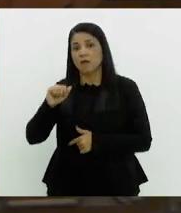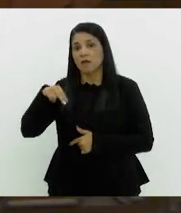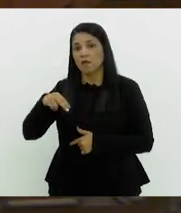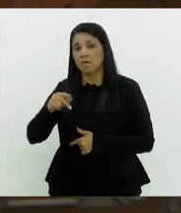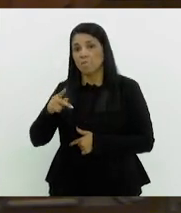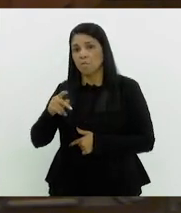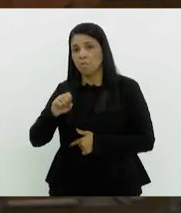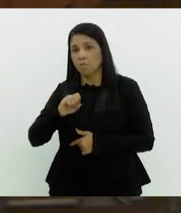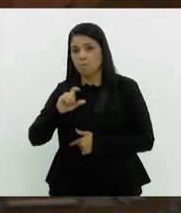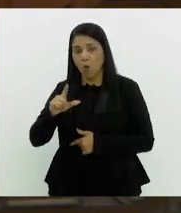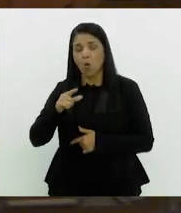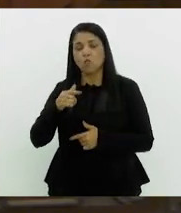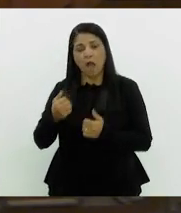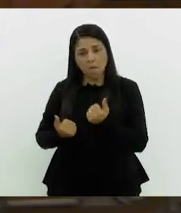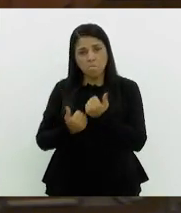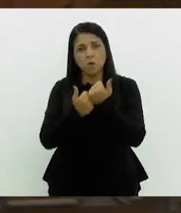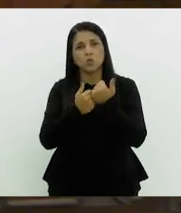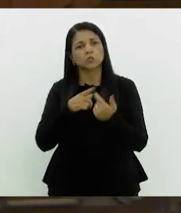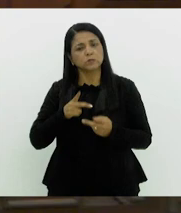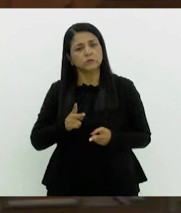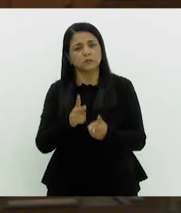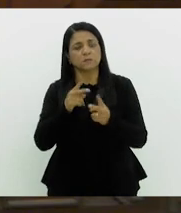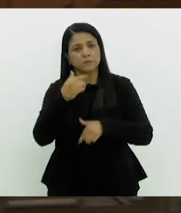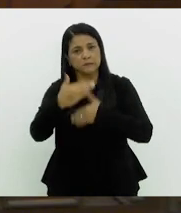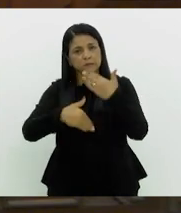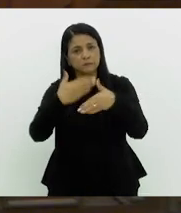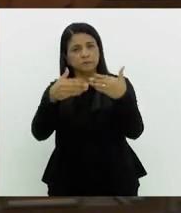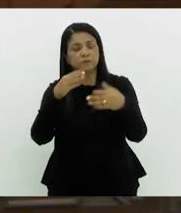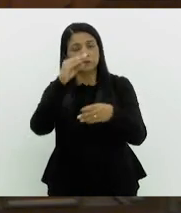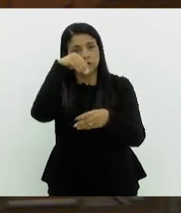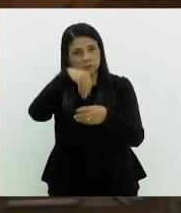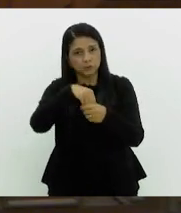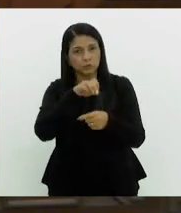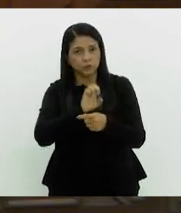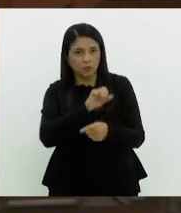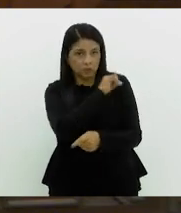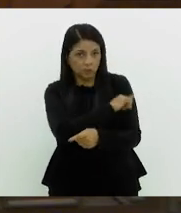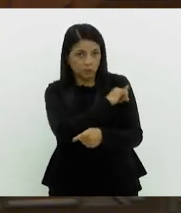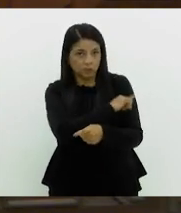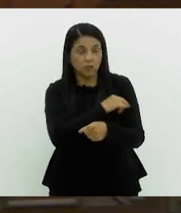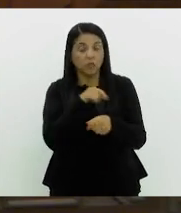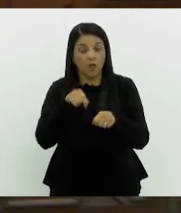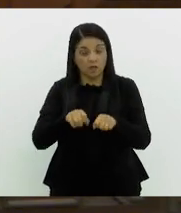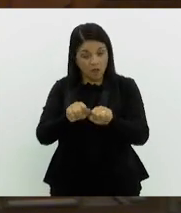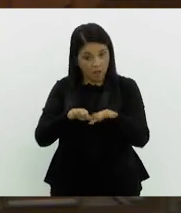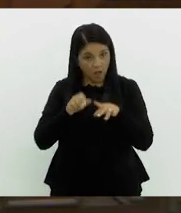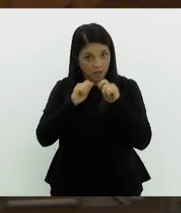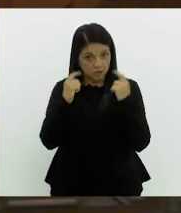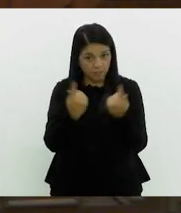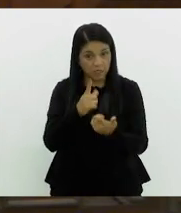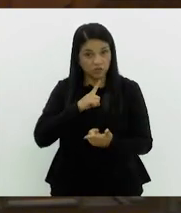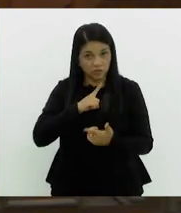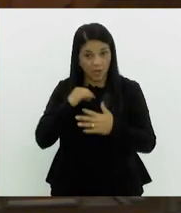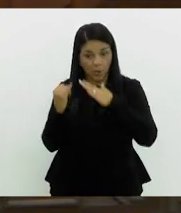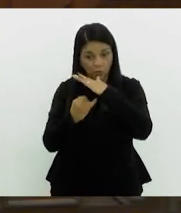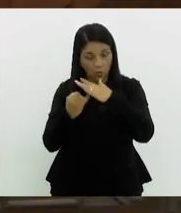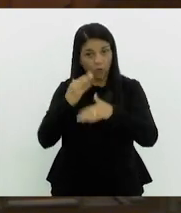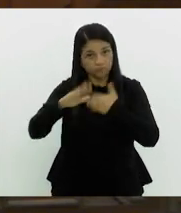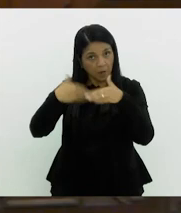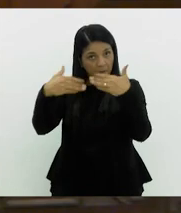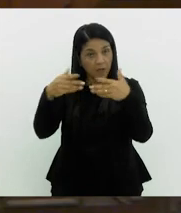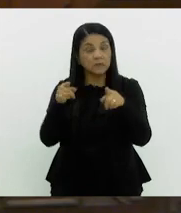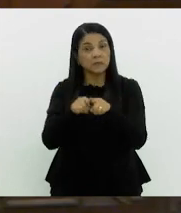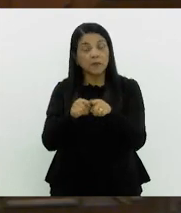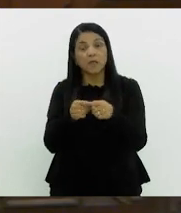isso se desenvolva, não só no Estado do Rio de Janeiro, como eu estou dizendo que a Assembleia já possui esse órgão desenvolvido, mas como